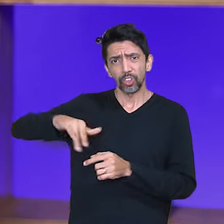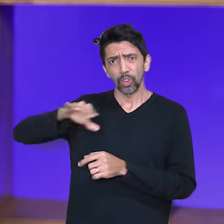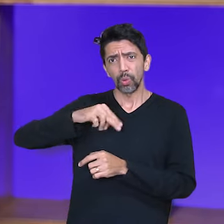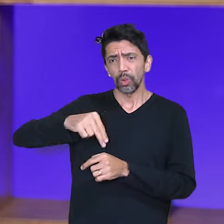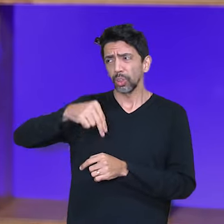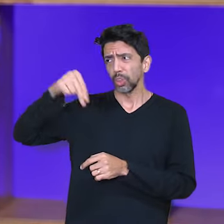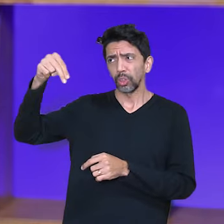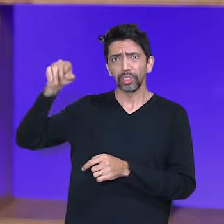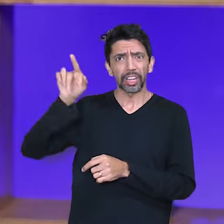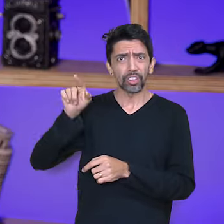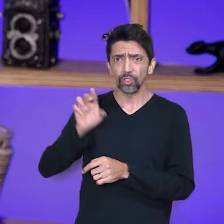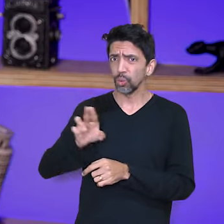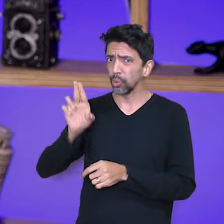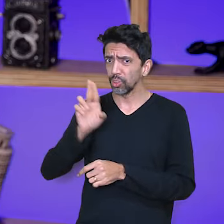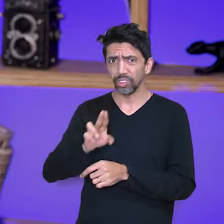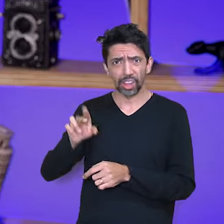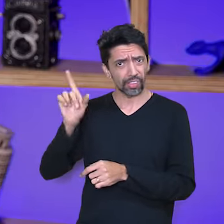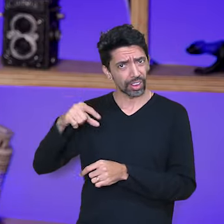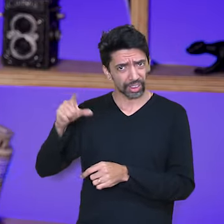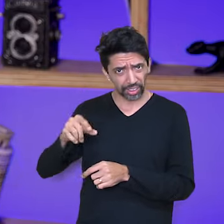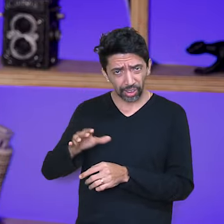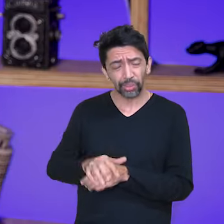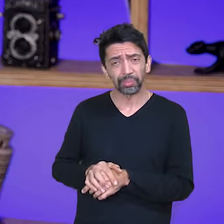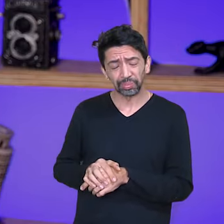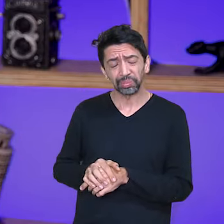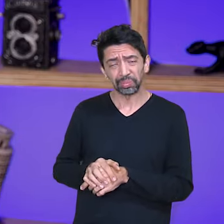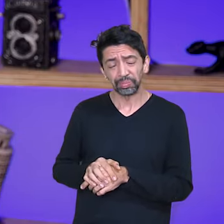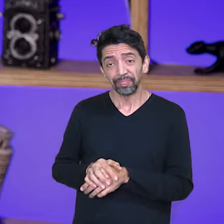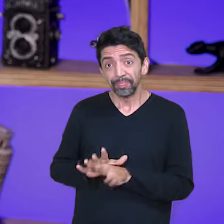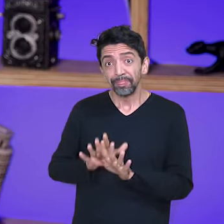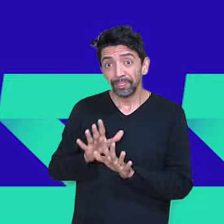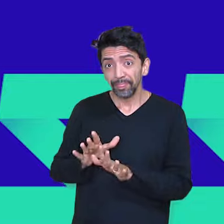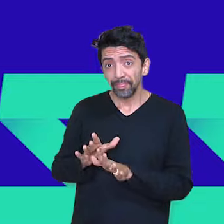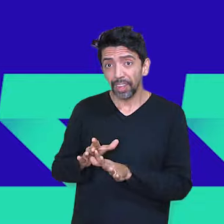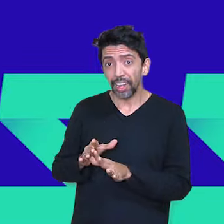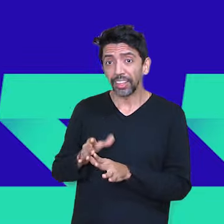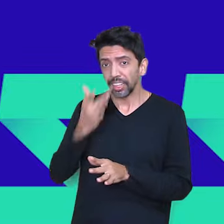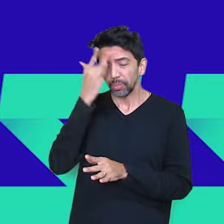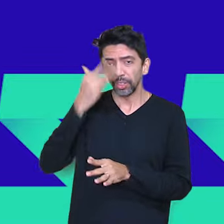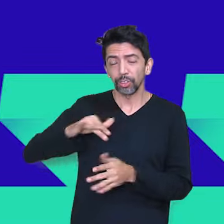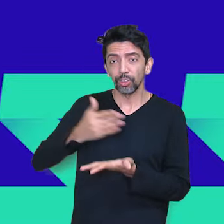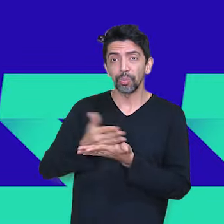eu posso adquirir tudo agora. Só que tinha uma fatura vencendo depois de 30 dias.